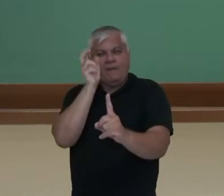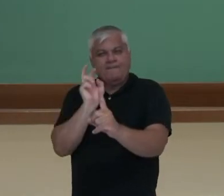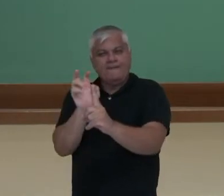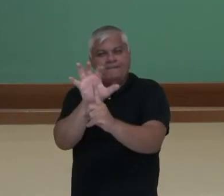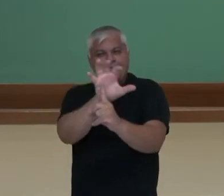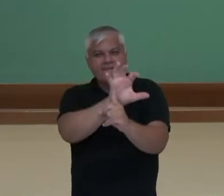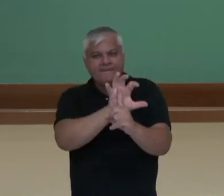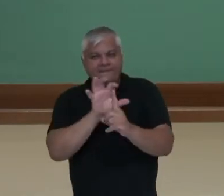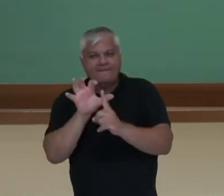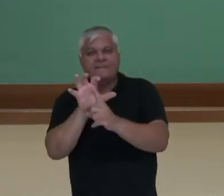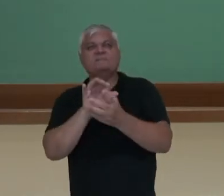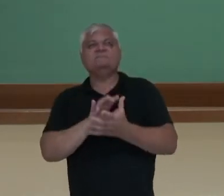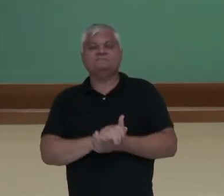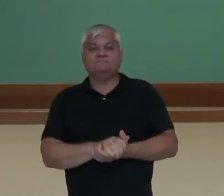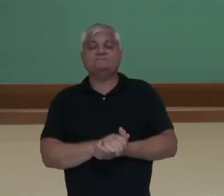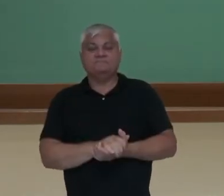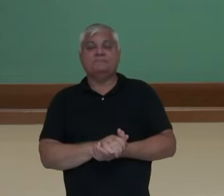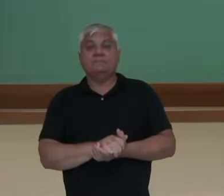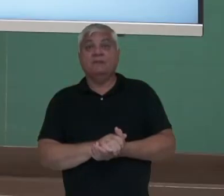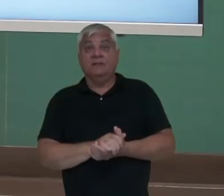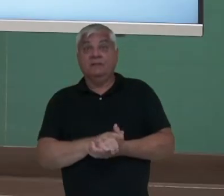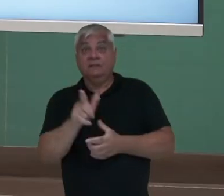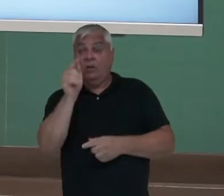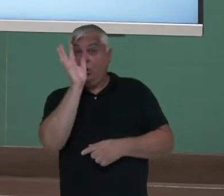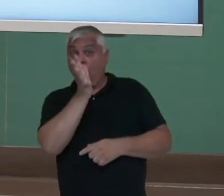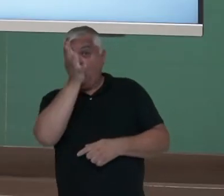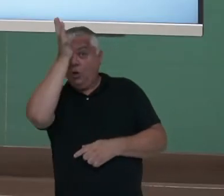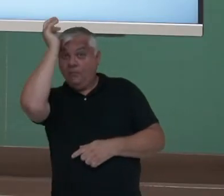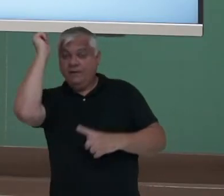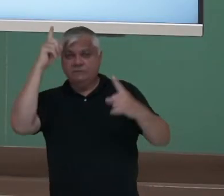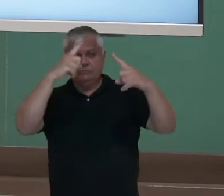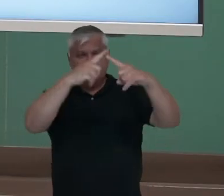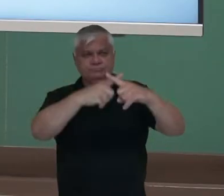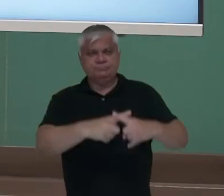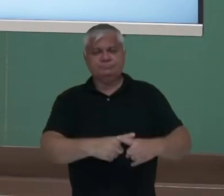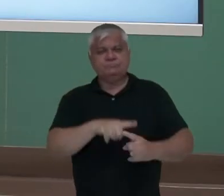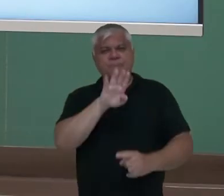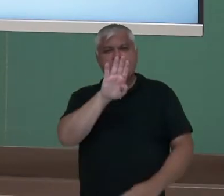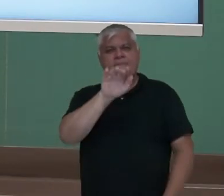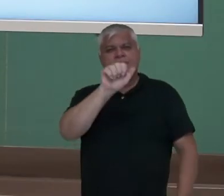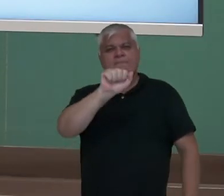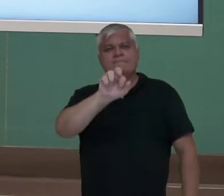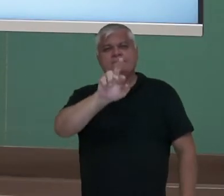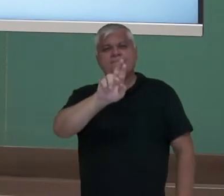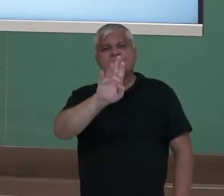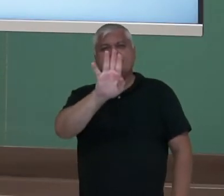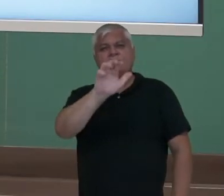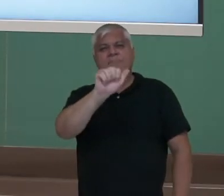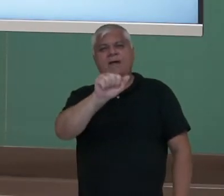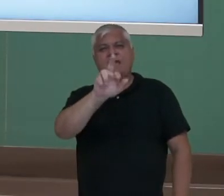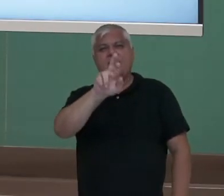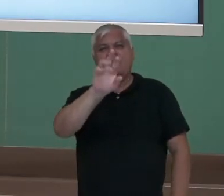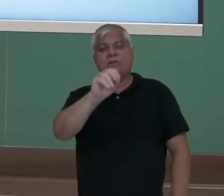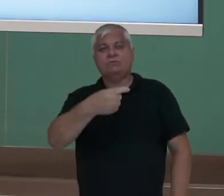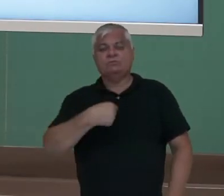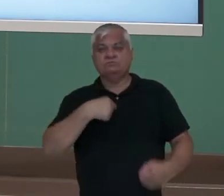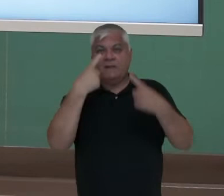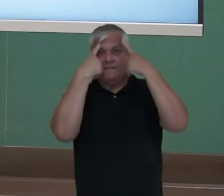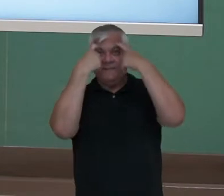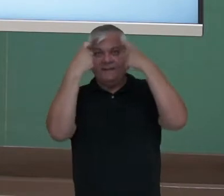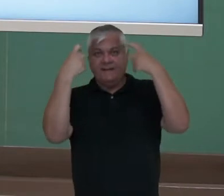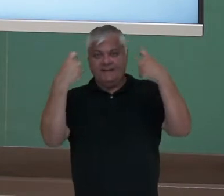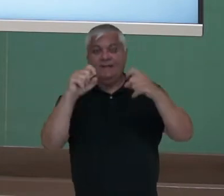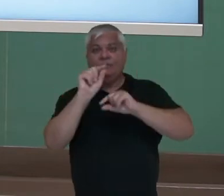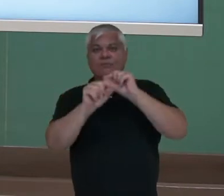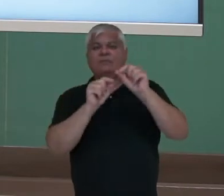romana. E olha aqui, né, os romanos e os bárbaros, eu uso essa expressão bárbara entre aspas,